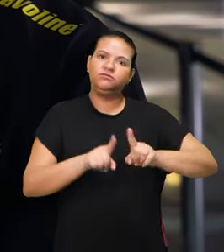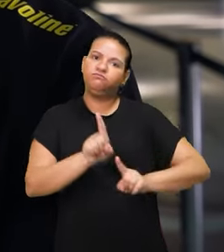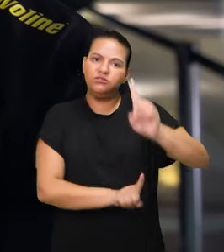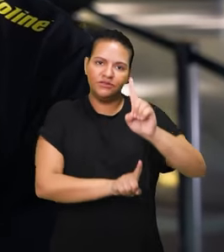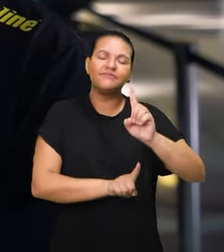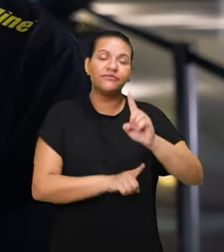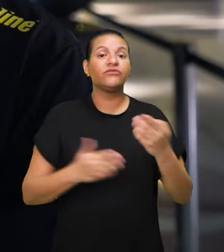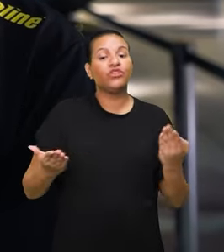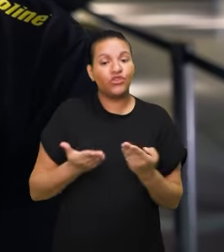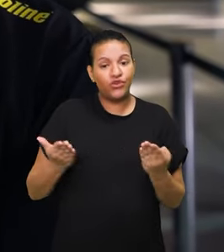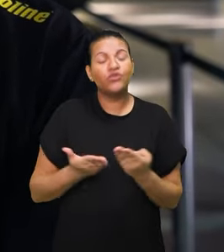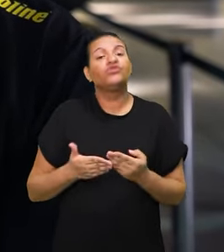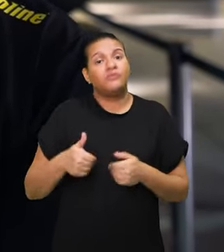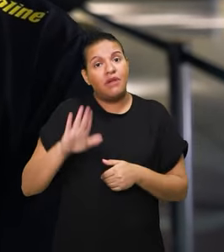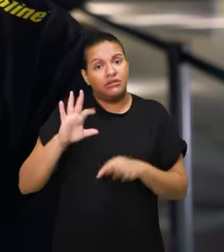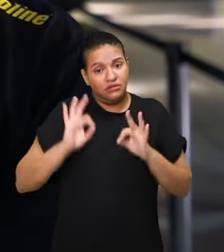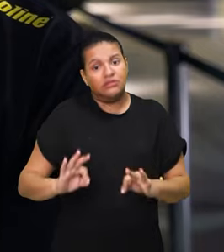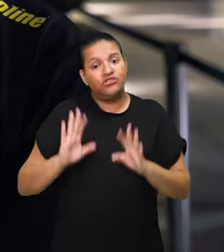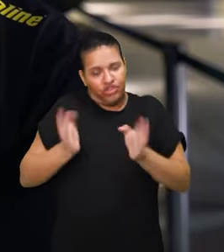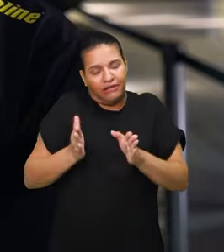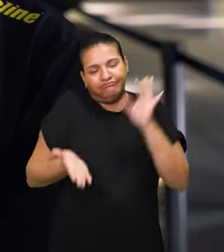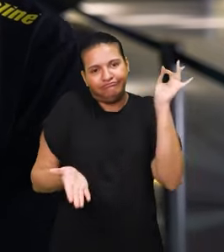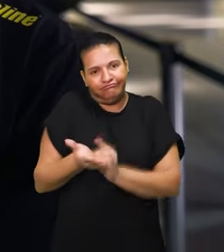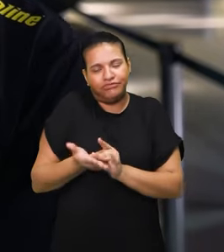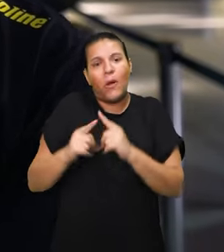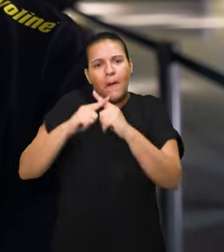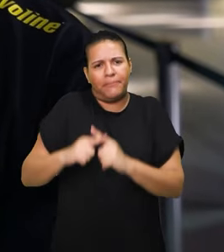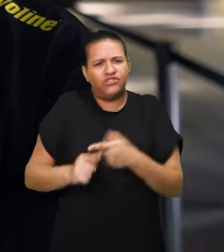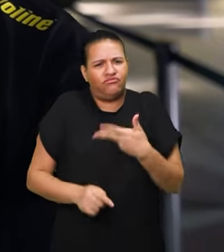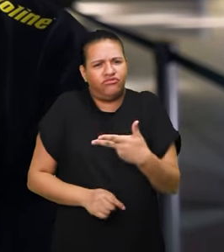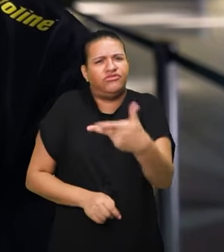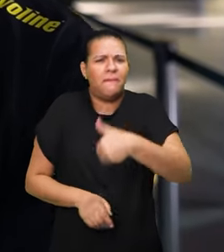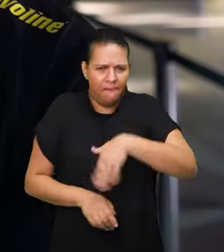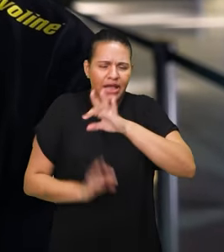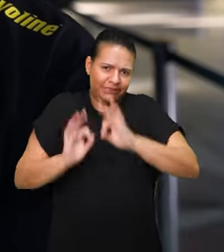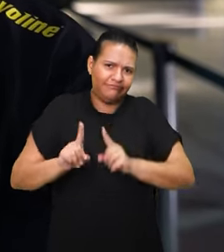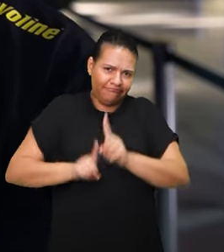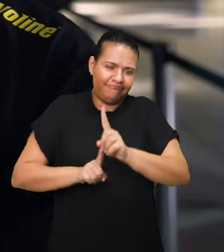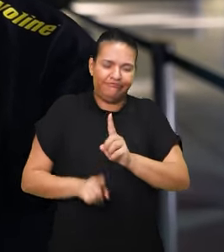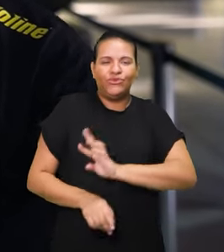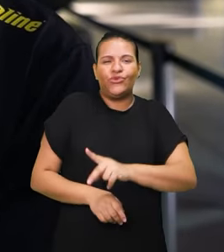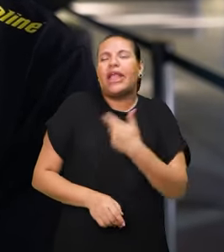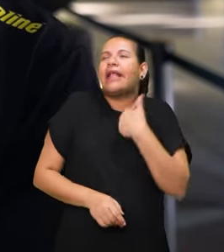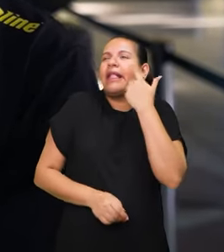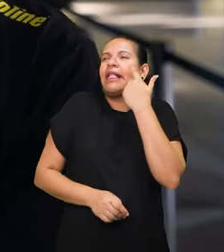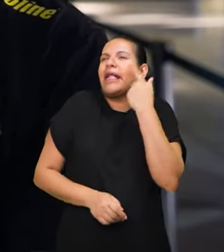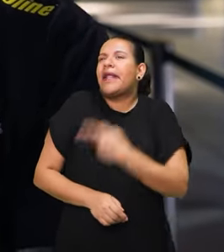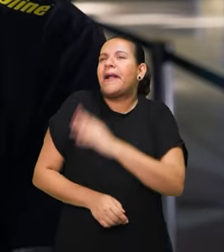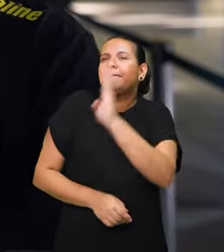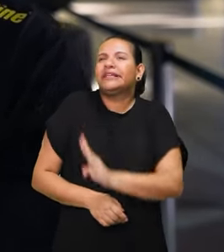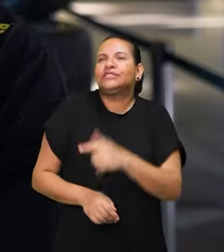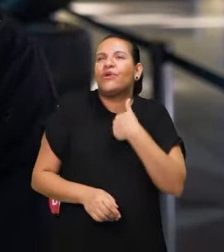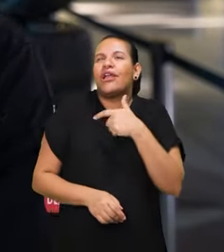curtos e castanhos e uma barba rala grisal hoje a gente tem a categoria mais competitiva do mundo isso eu posso dizer com prioridade não tô